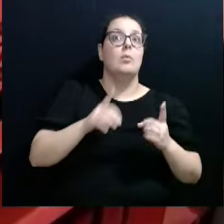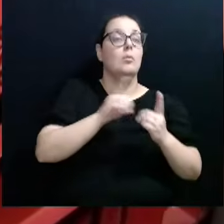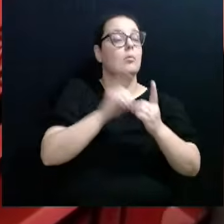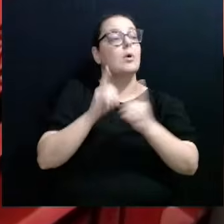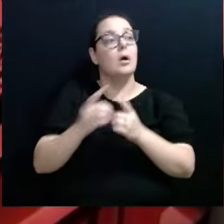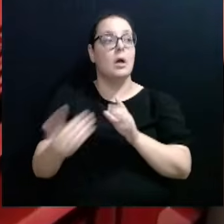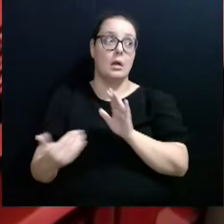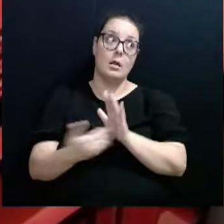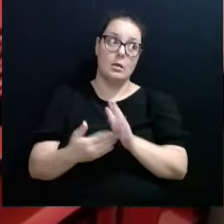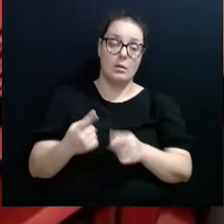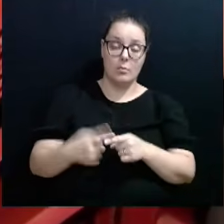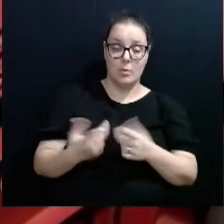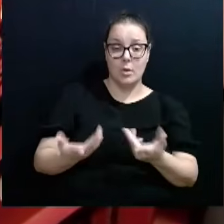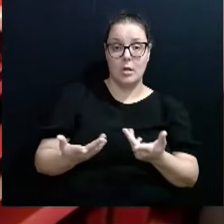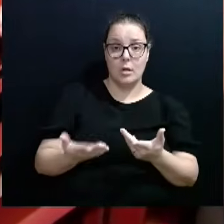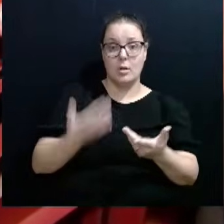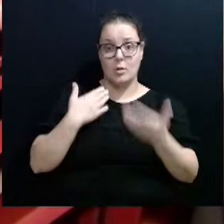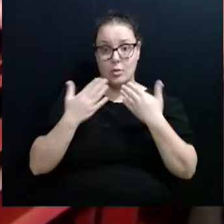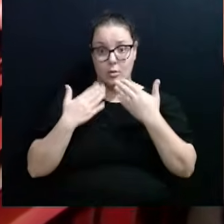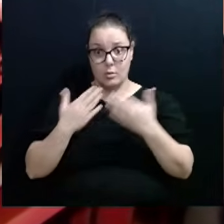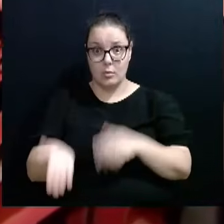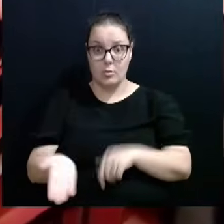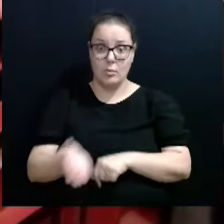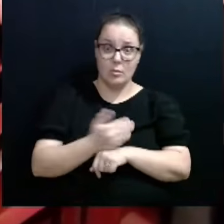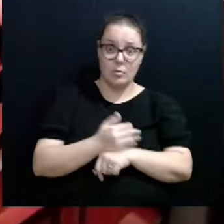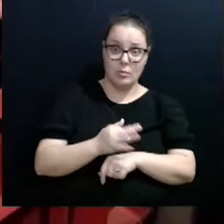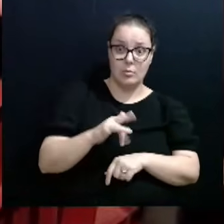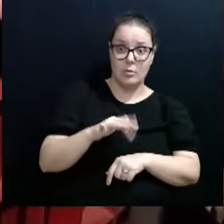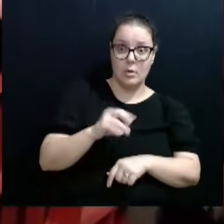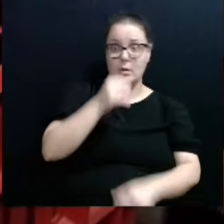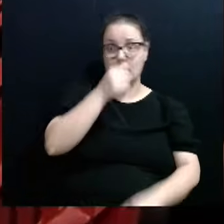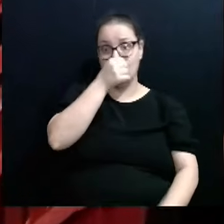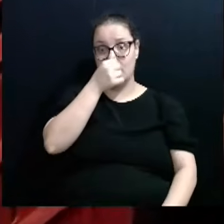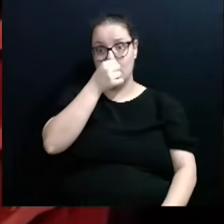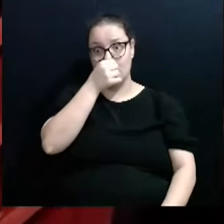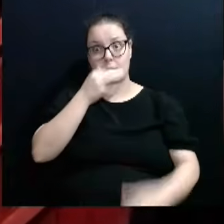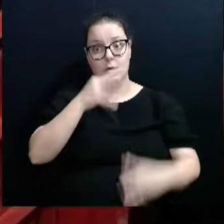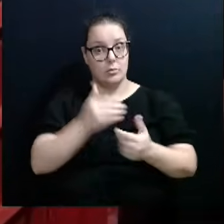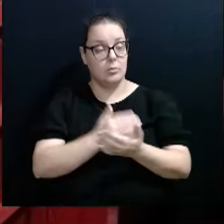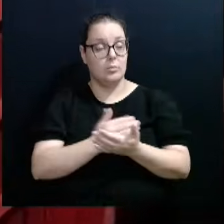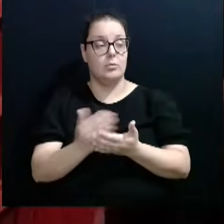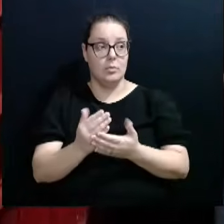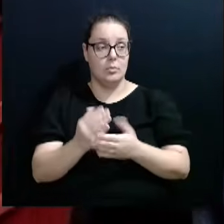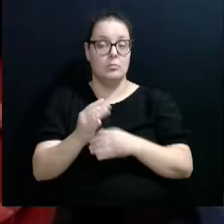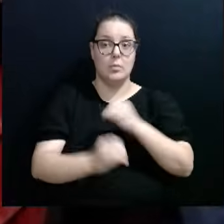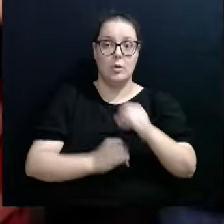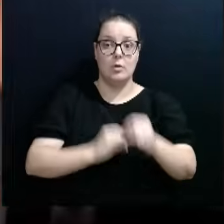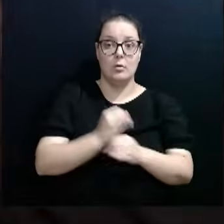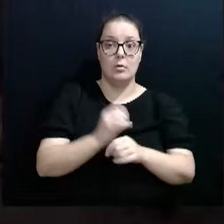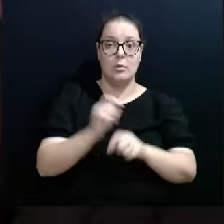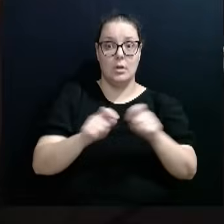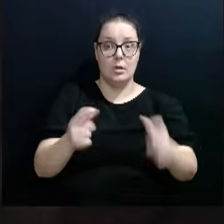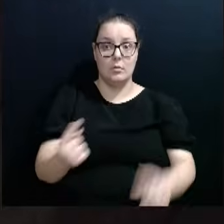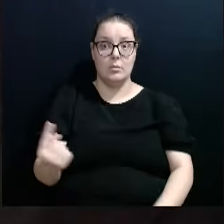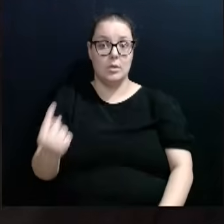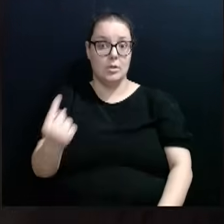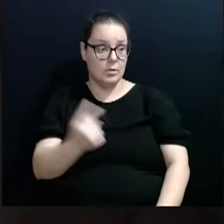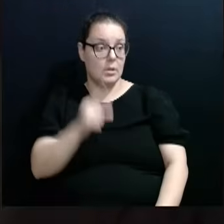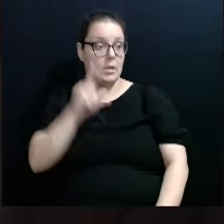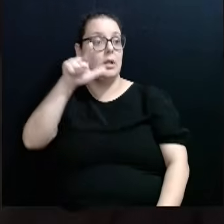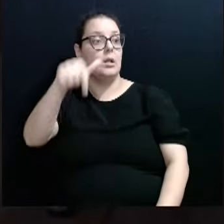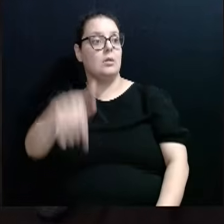eu conversei um pouquinho antes com o Flávio, ele me disse, tudo começa pela internet. As pessoas vêm aqui depois de ter esse primeiro